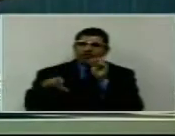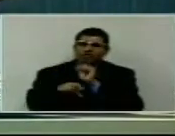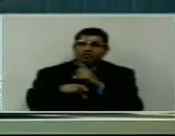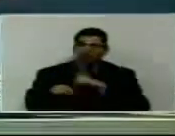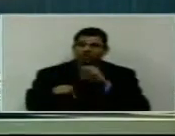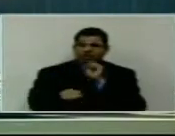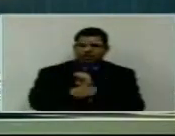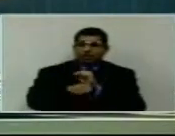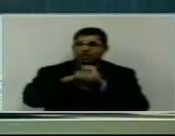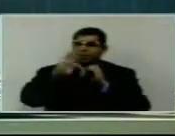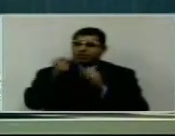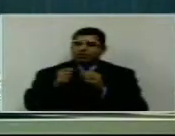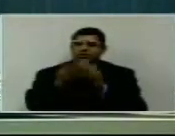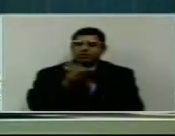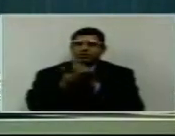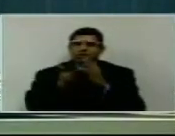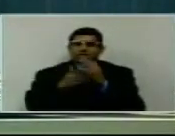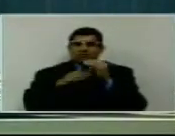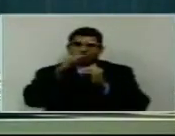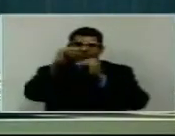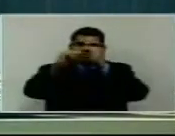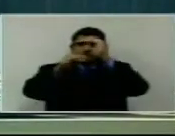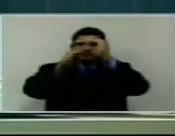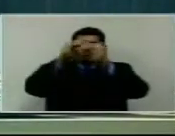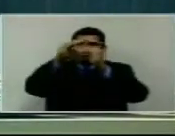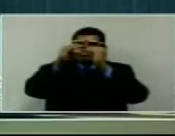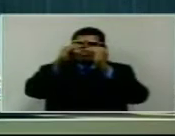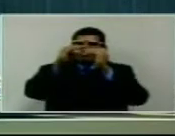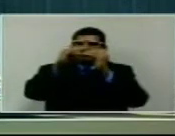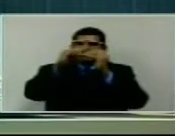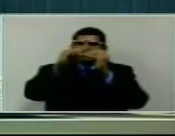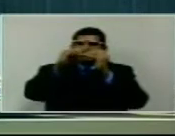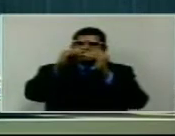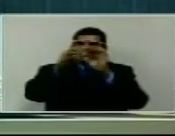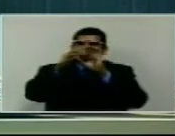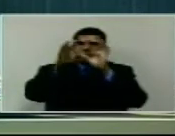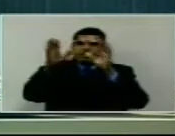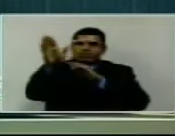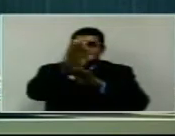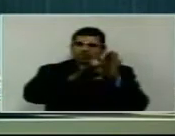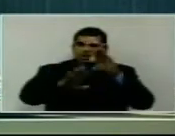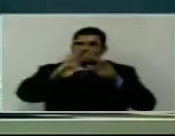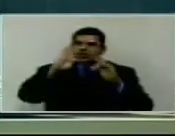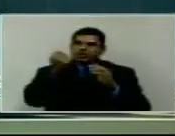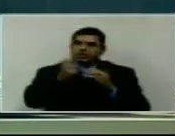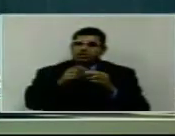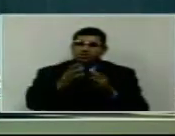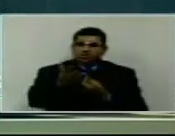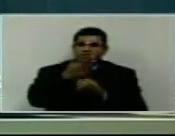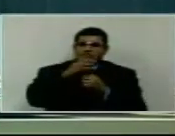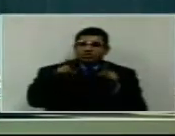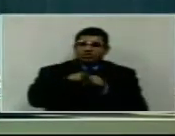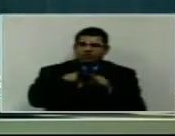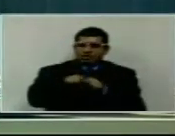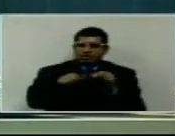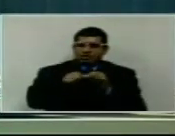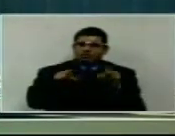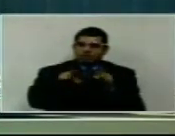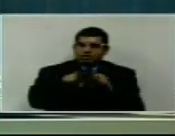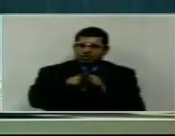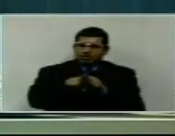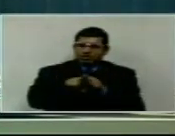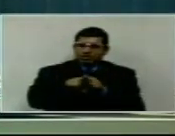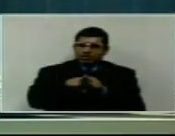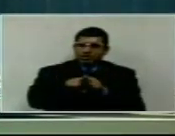parar tudo para iniciar um processo de impermeabilização de todos os reservatórios e também